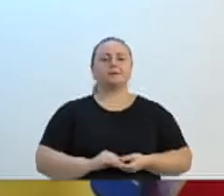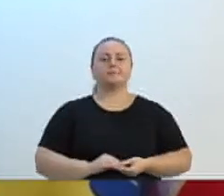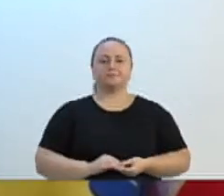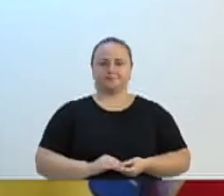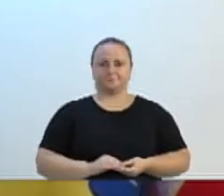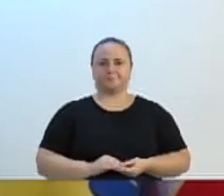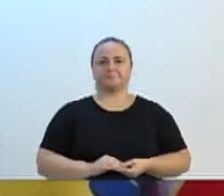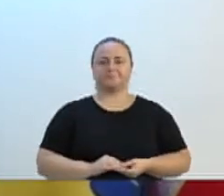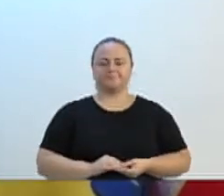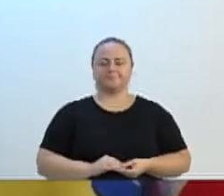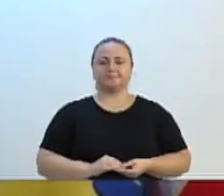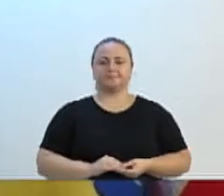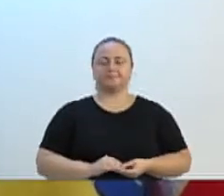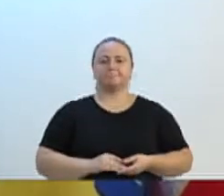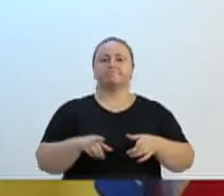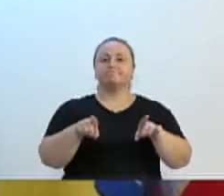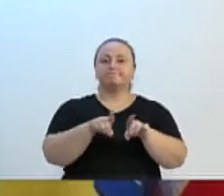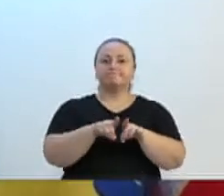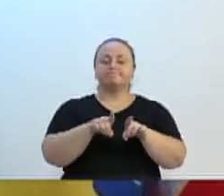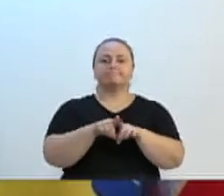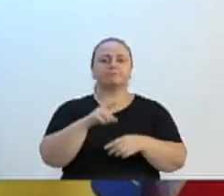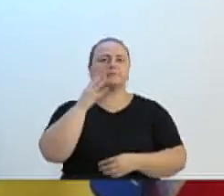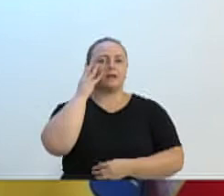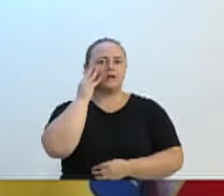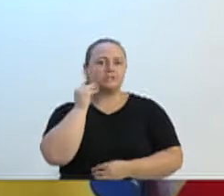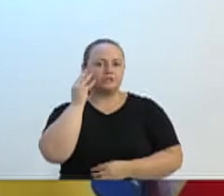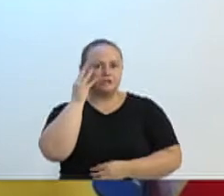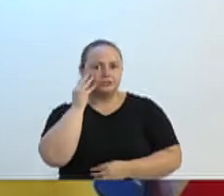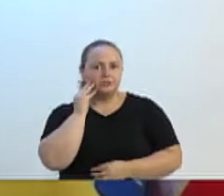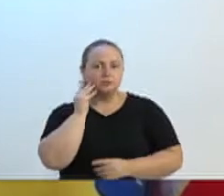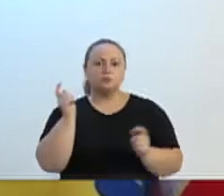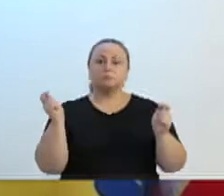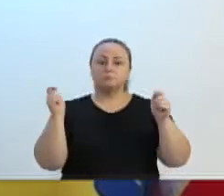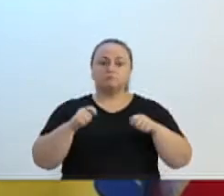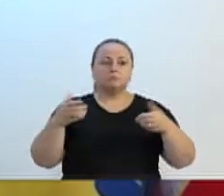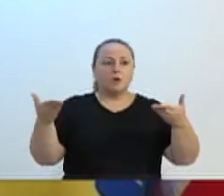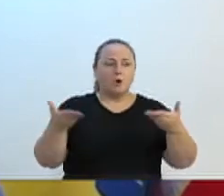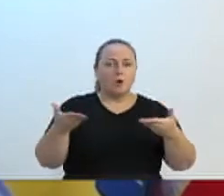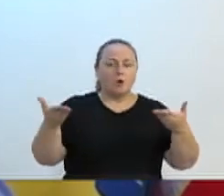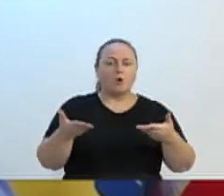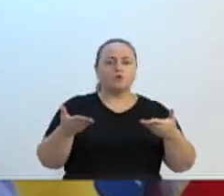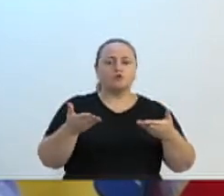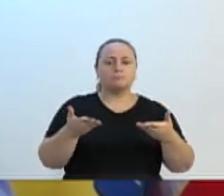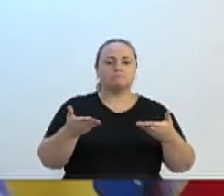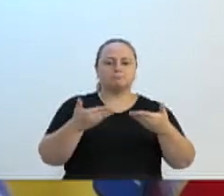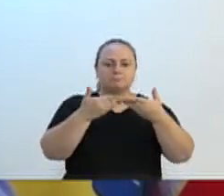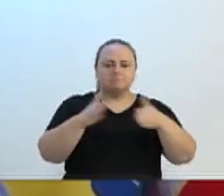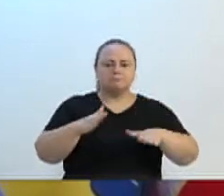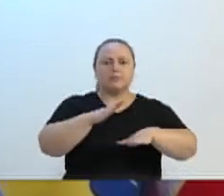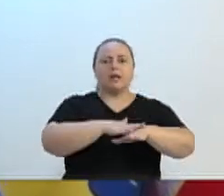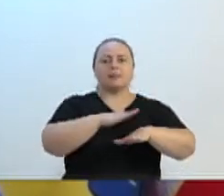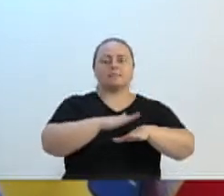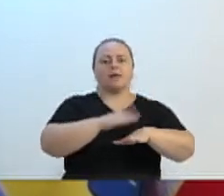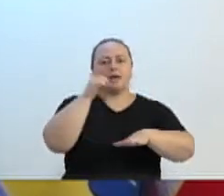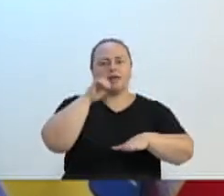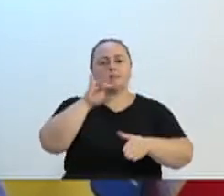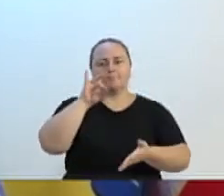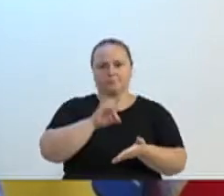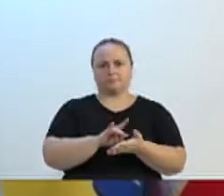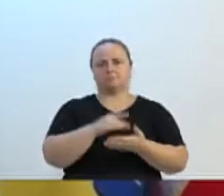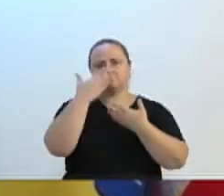ao professor Gilson, vereador, que também possibilitou da abertura desse espaço aqui hoje. A gente